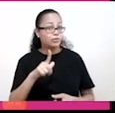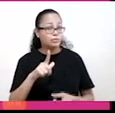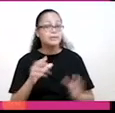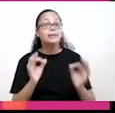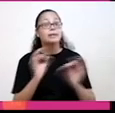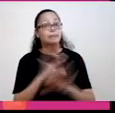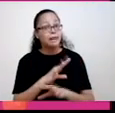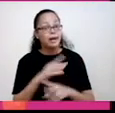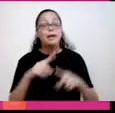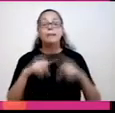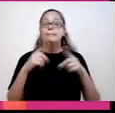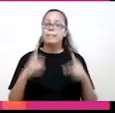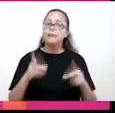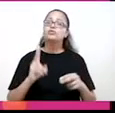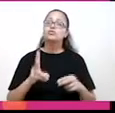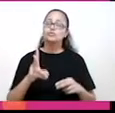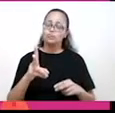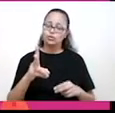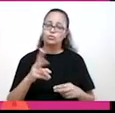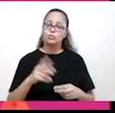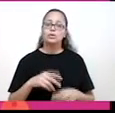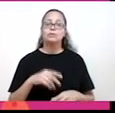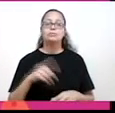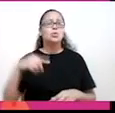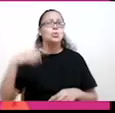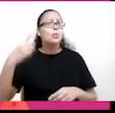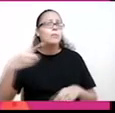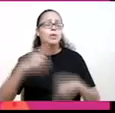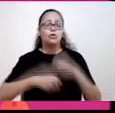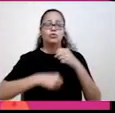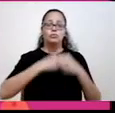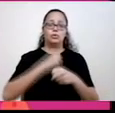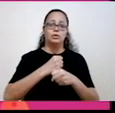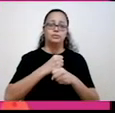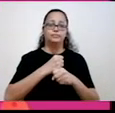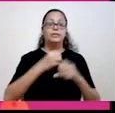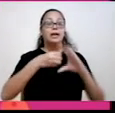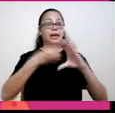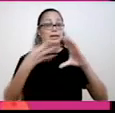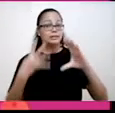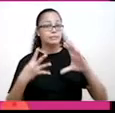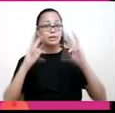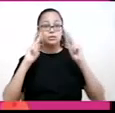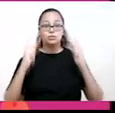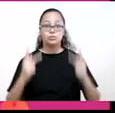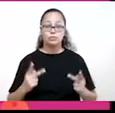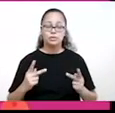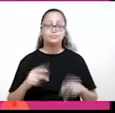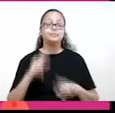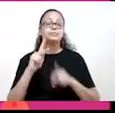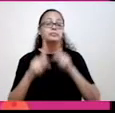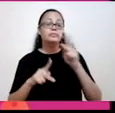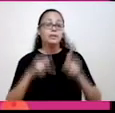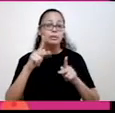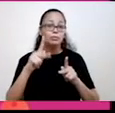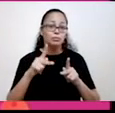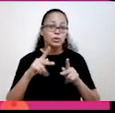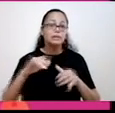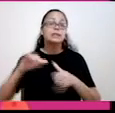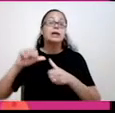assunto, mas a gente continua, né? Depois, no próximo ano. Aspectos humanos. População, então, da América Latina ela é